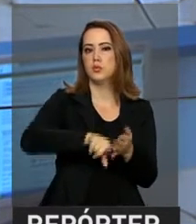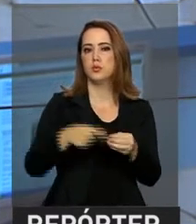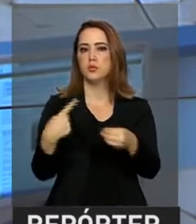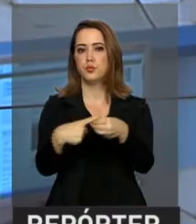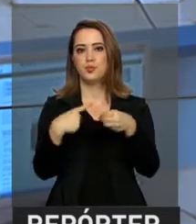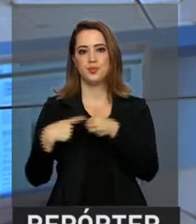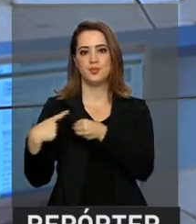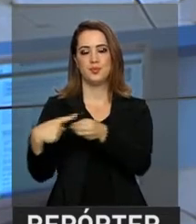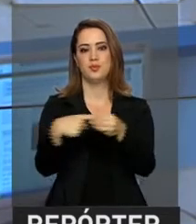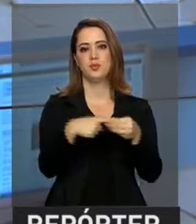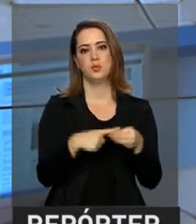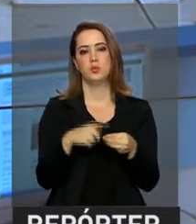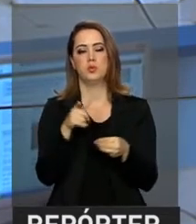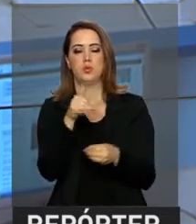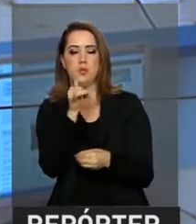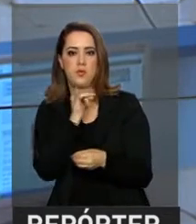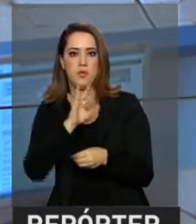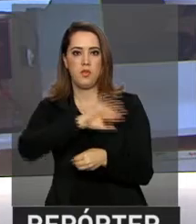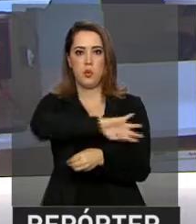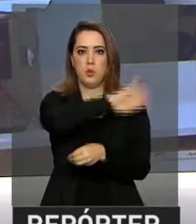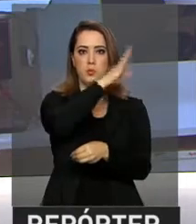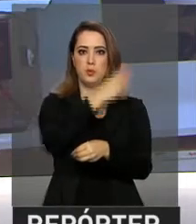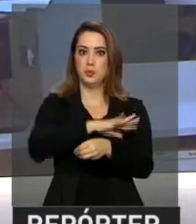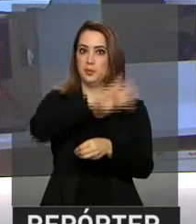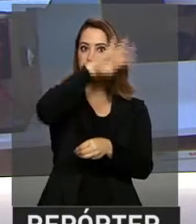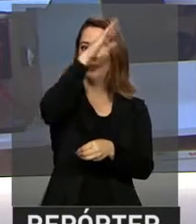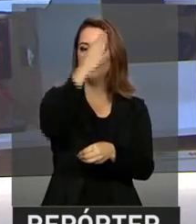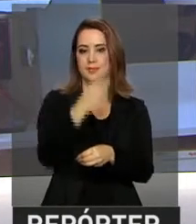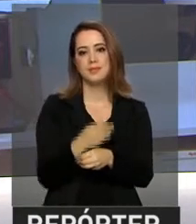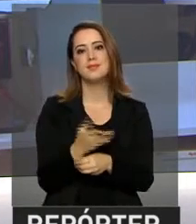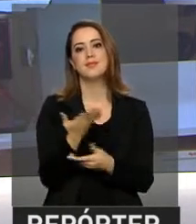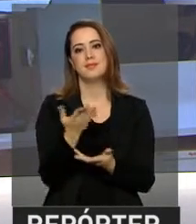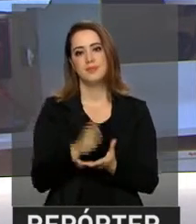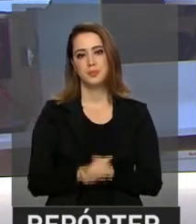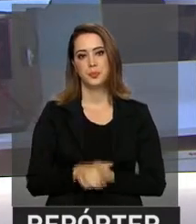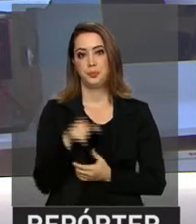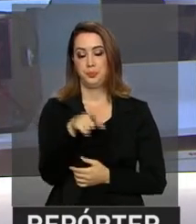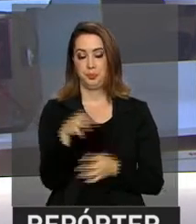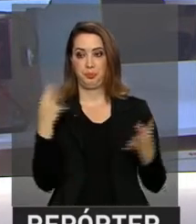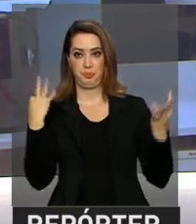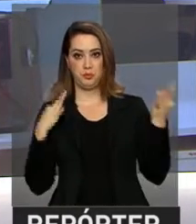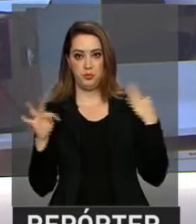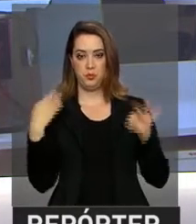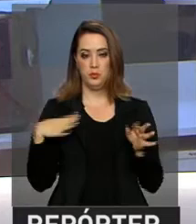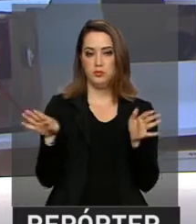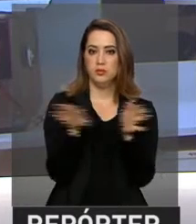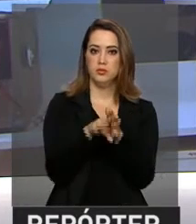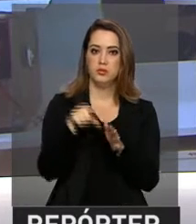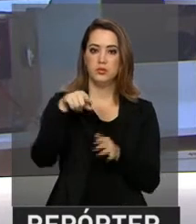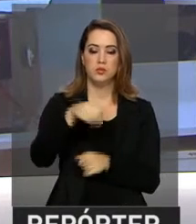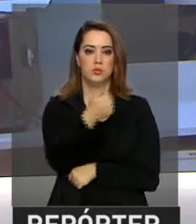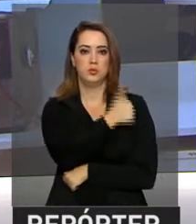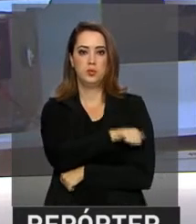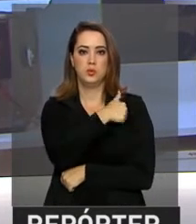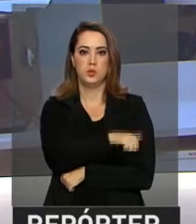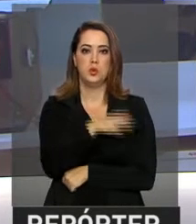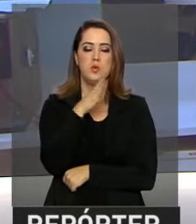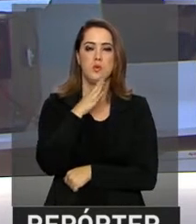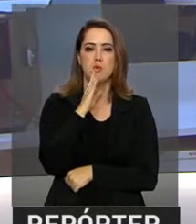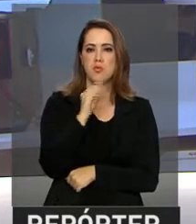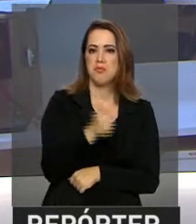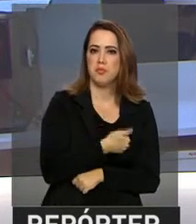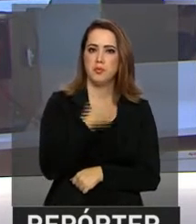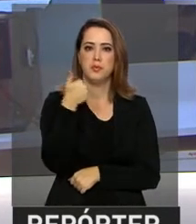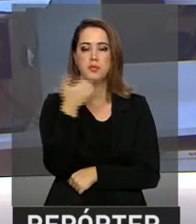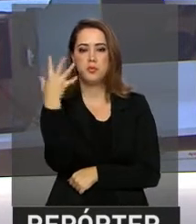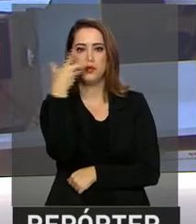cidade maravilhosa, como o Pão de Açúcar. E turistas que chegam ao Rio de Janeiro vão poder conhecer melhor as belezas da cidade. O